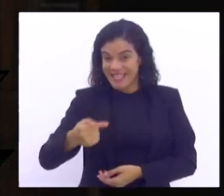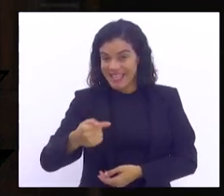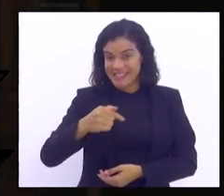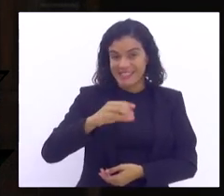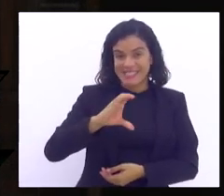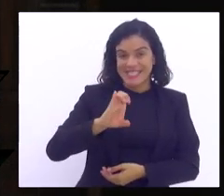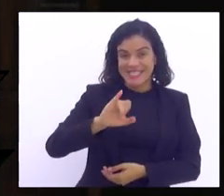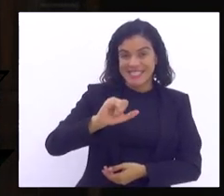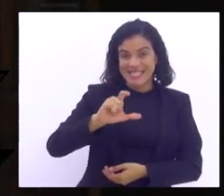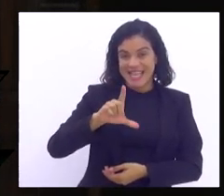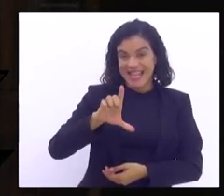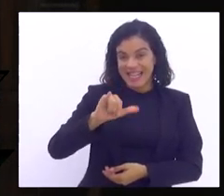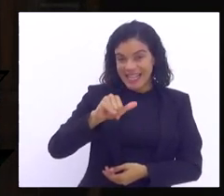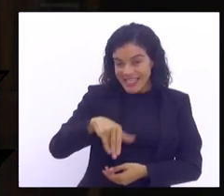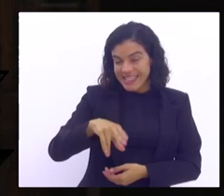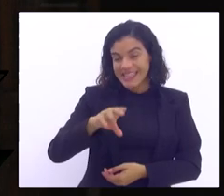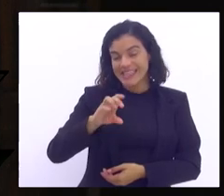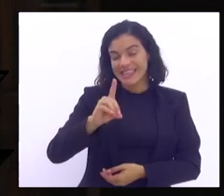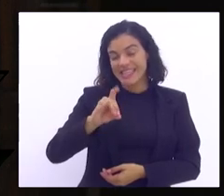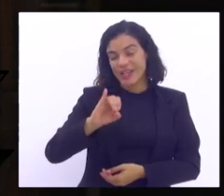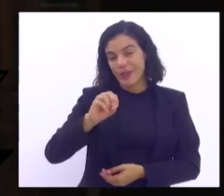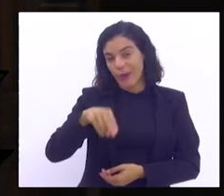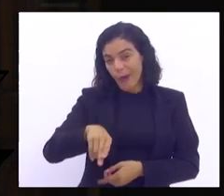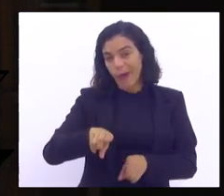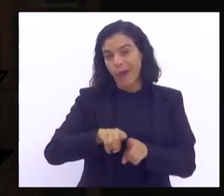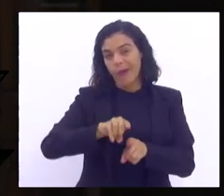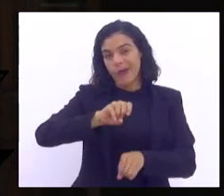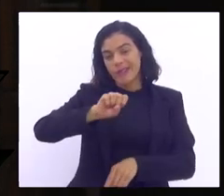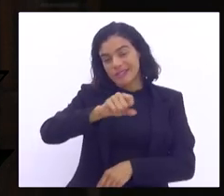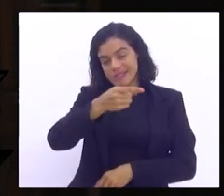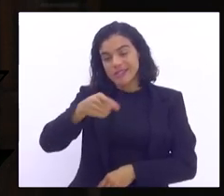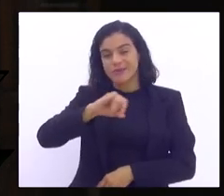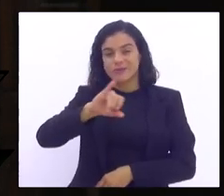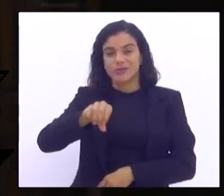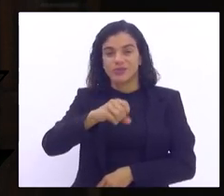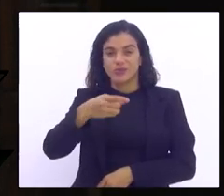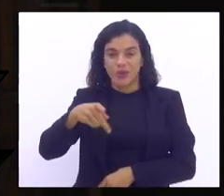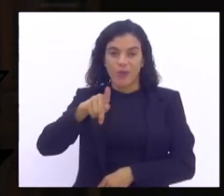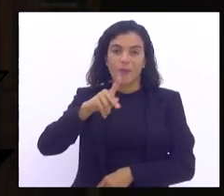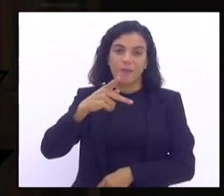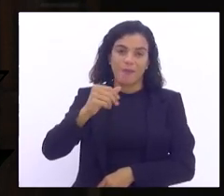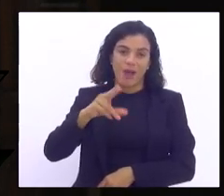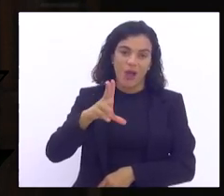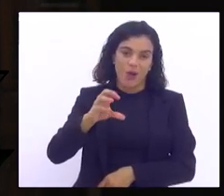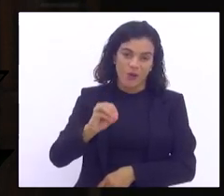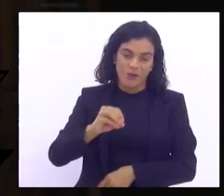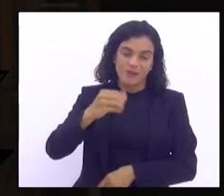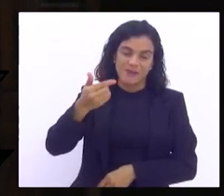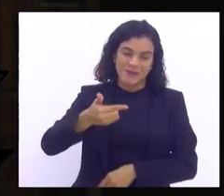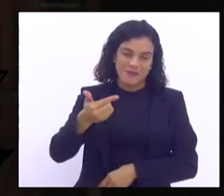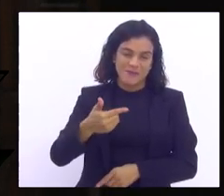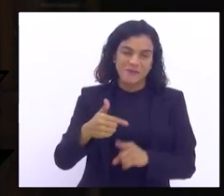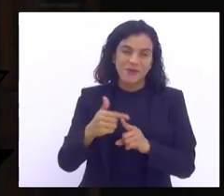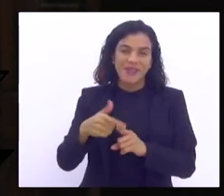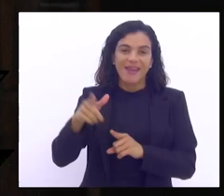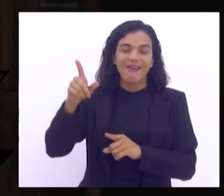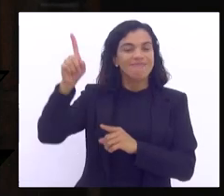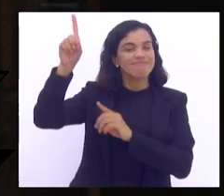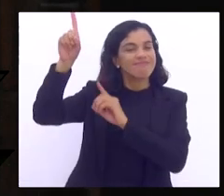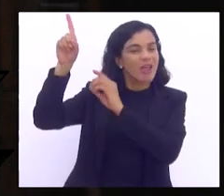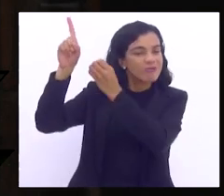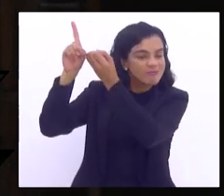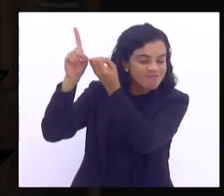Dion, Steve Johnson, temos São João Paulo II, porque foram dados à luz.